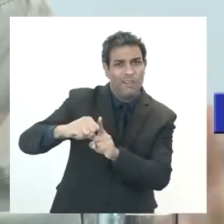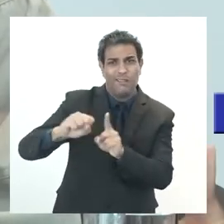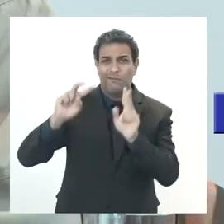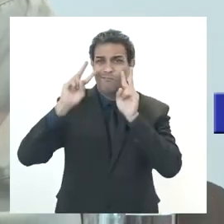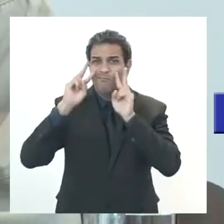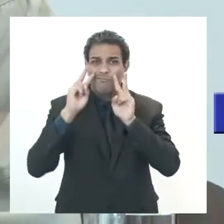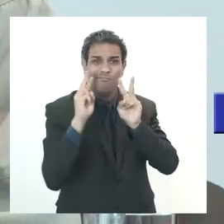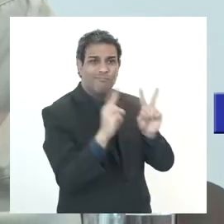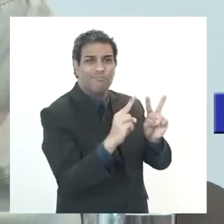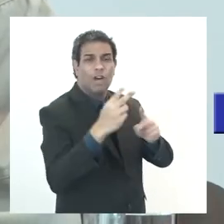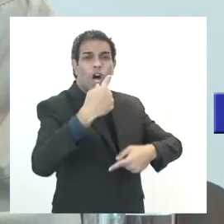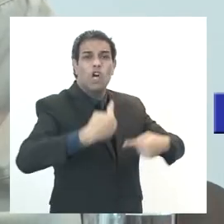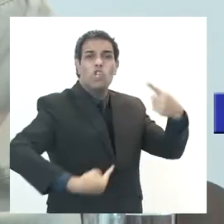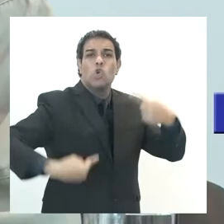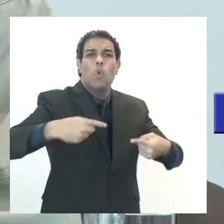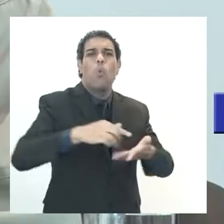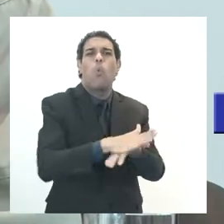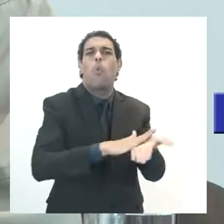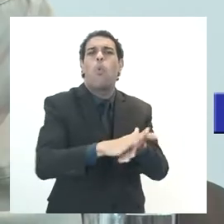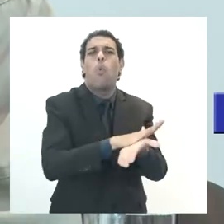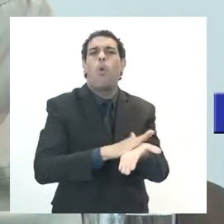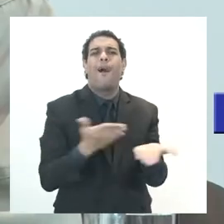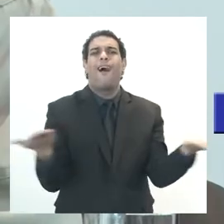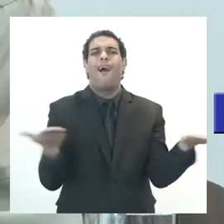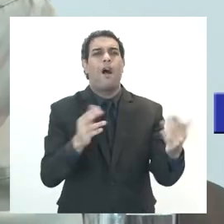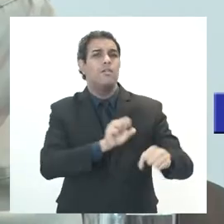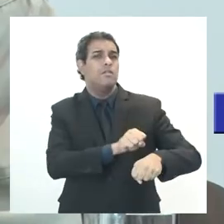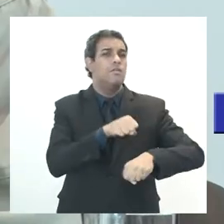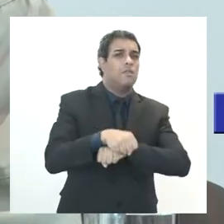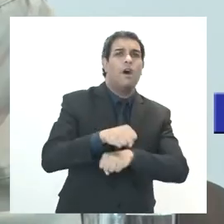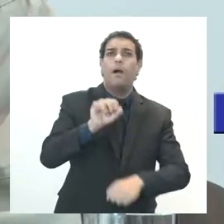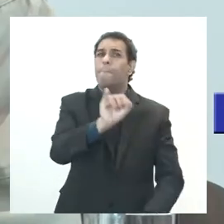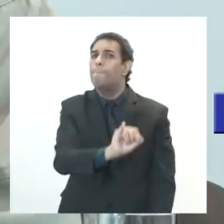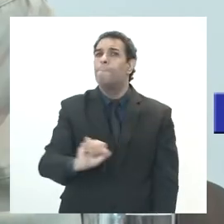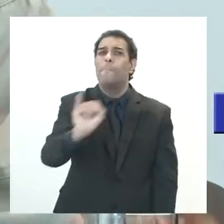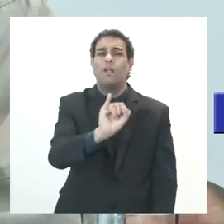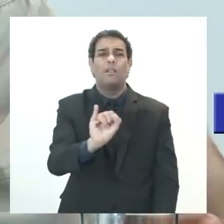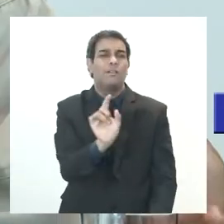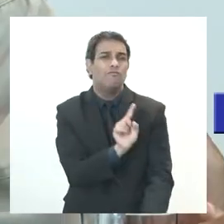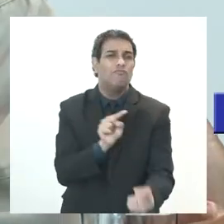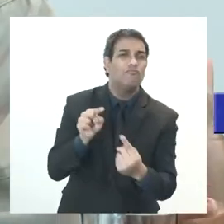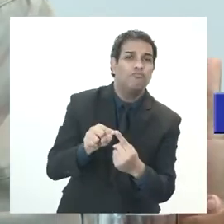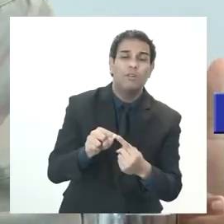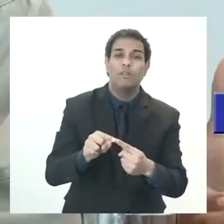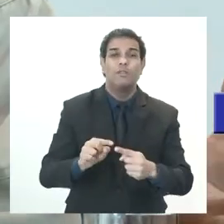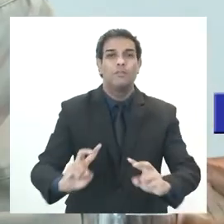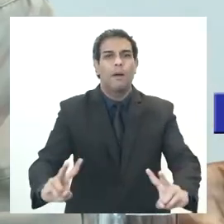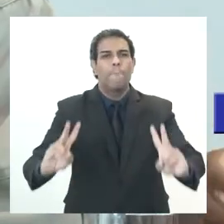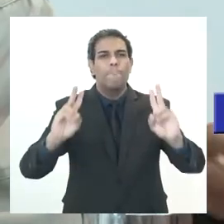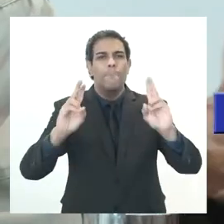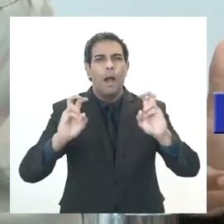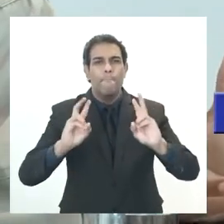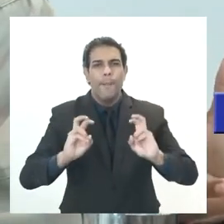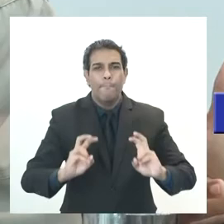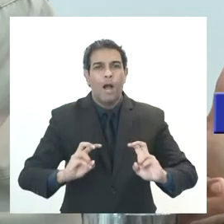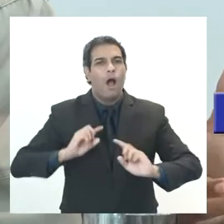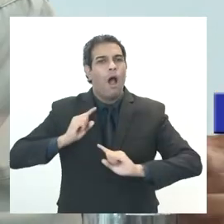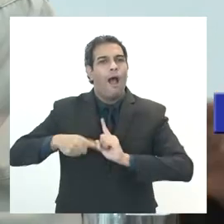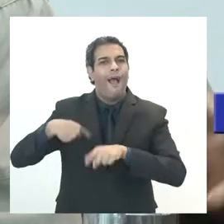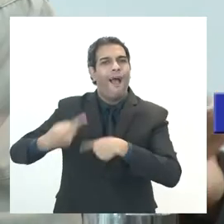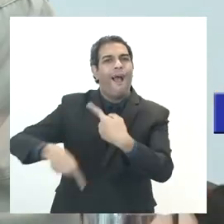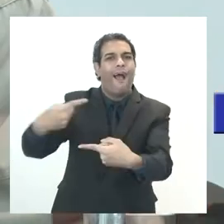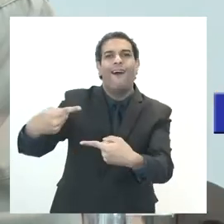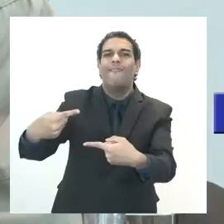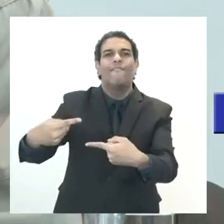sociedade não está fazendo essa discussão esse terminar aqui é muito importante para que a gente perceba e Reproduza